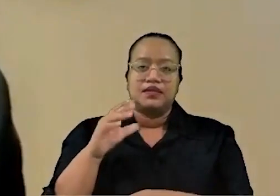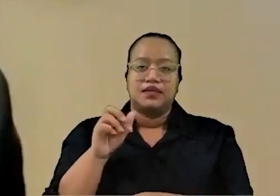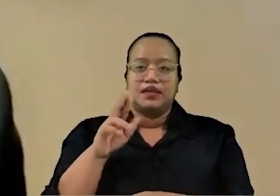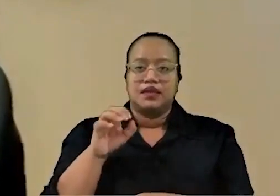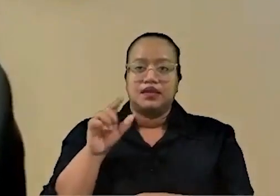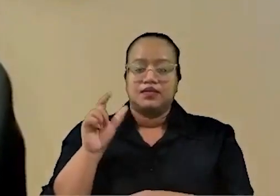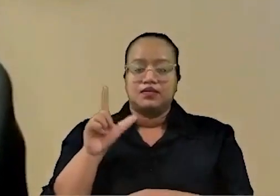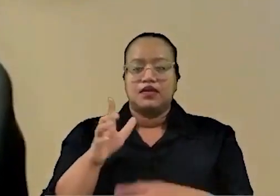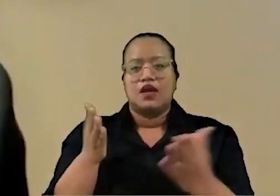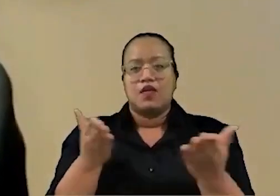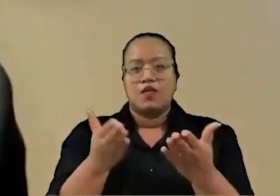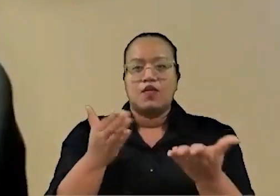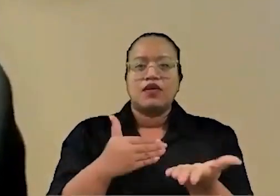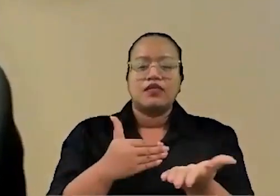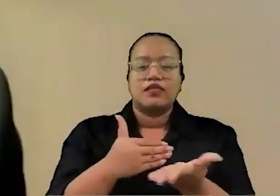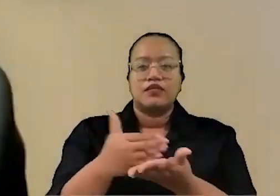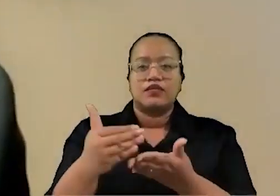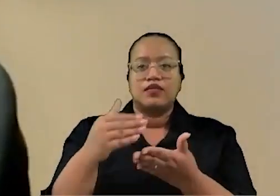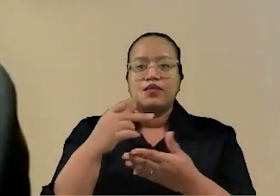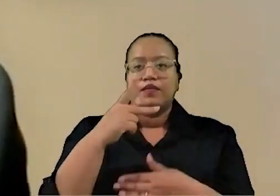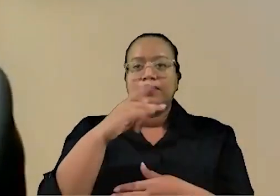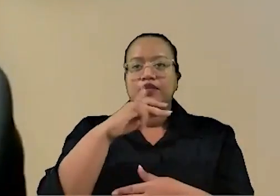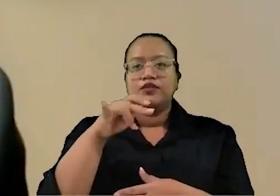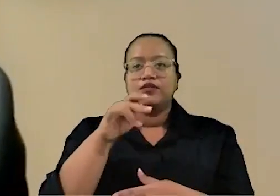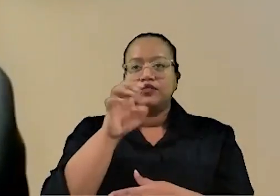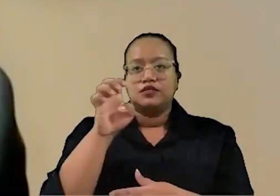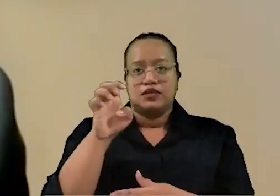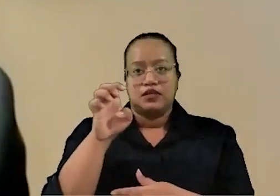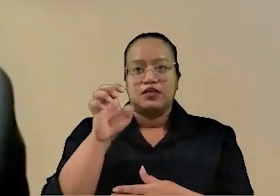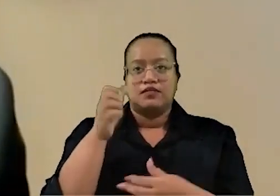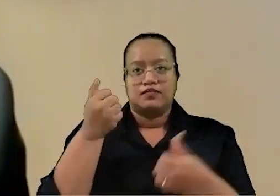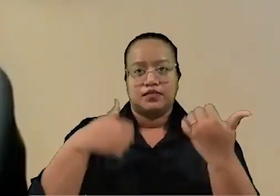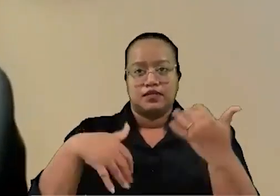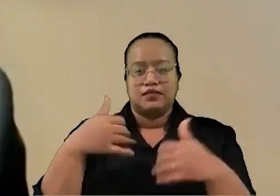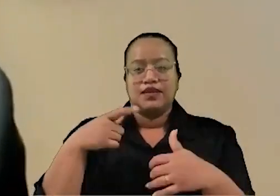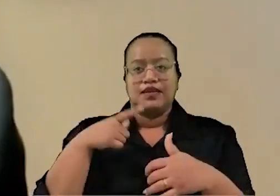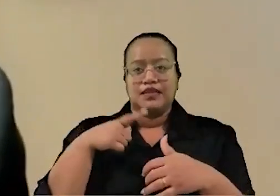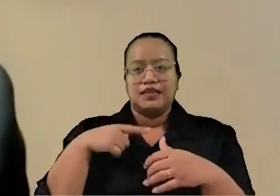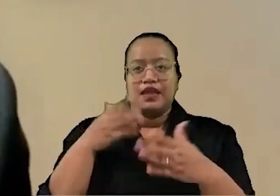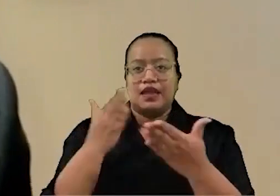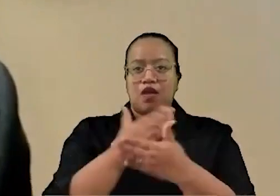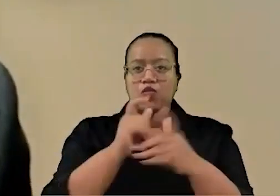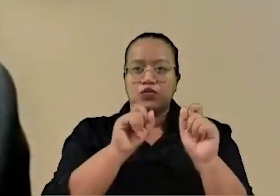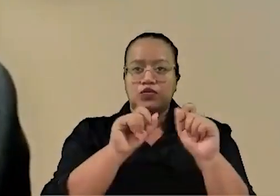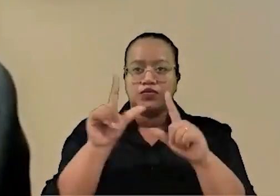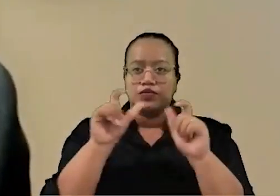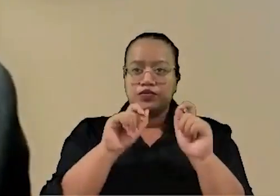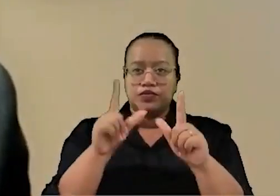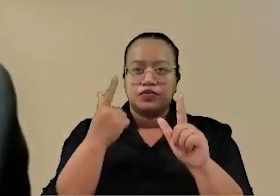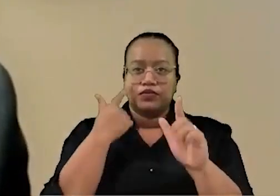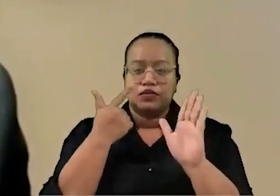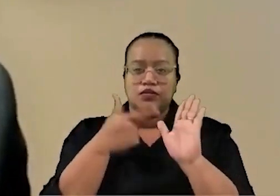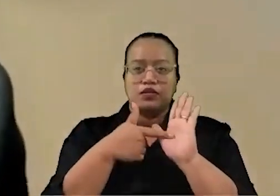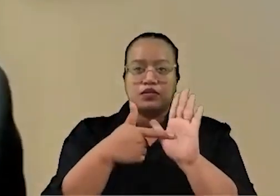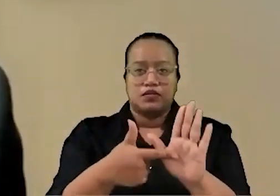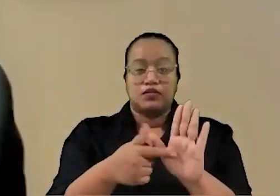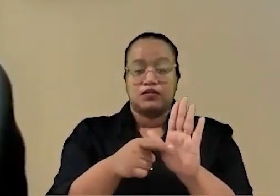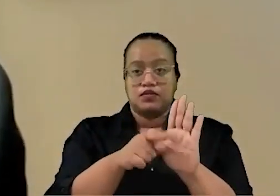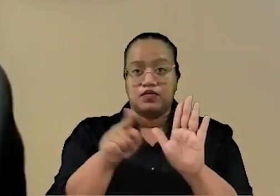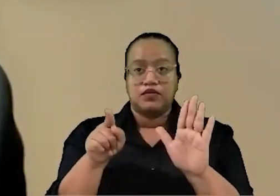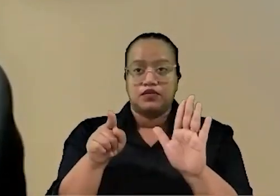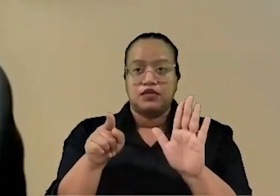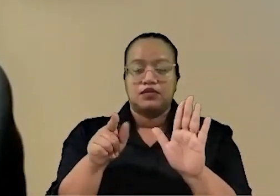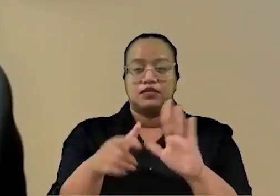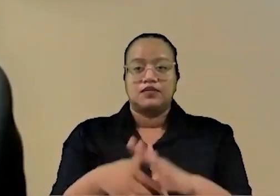ao PJE. Eu preparei alguns slides, vou compartilhar minha tela com vocês em breve, mas por que